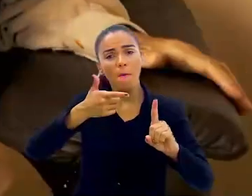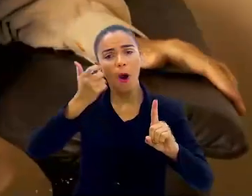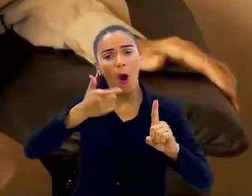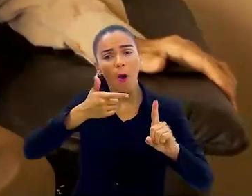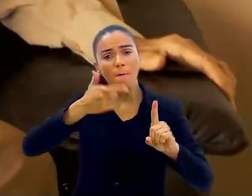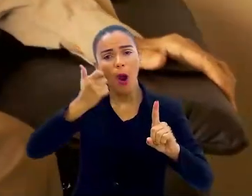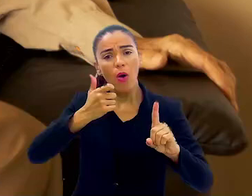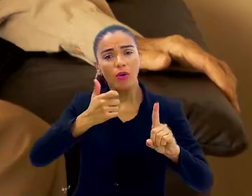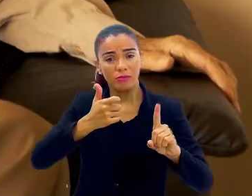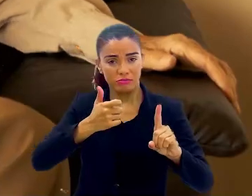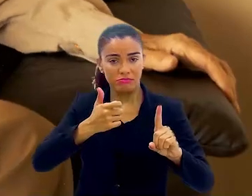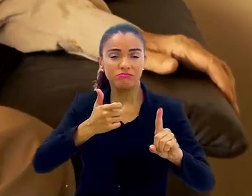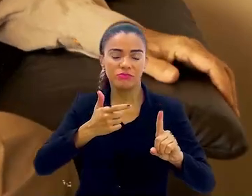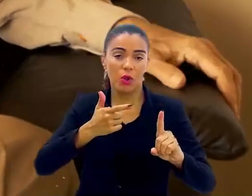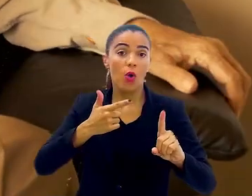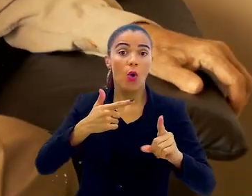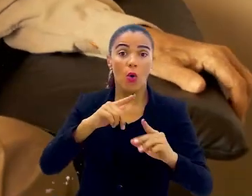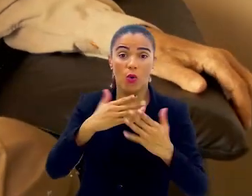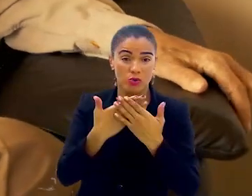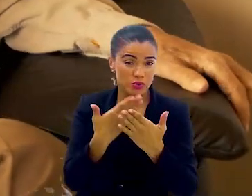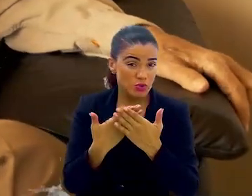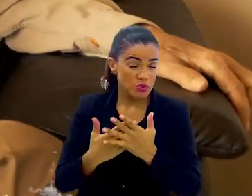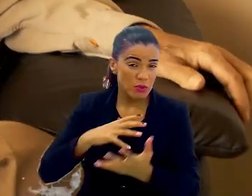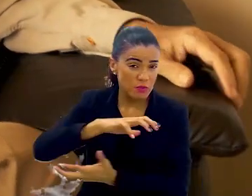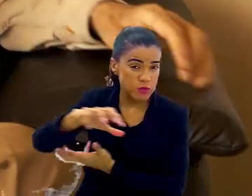Mataram, os estudantes fizeram uma greve